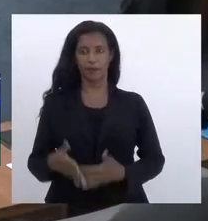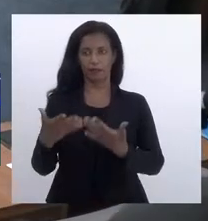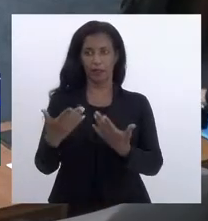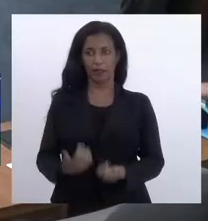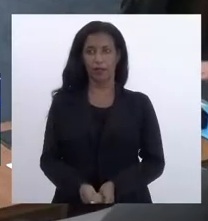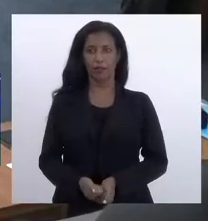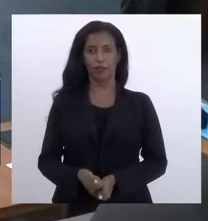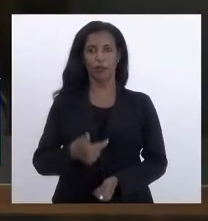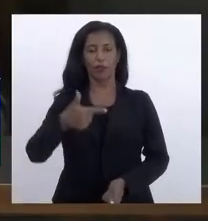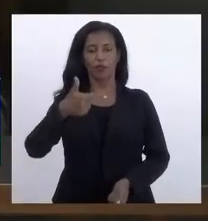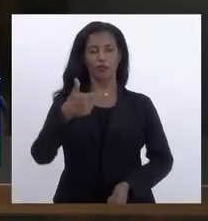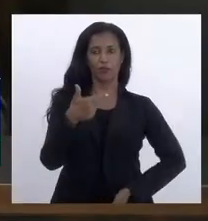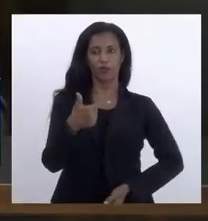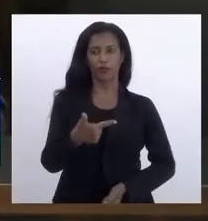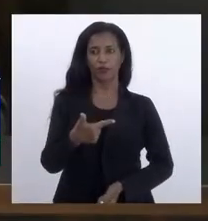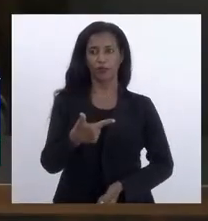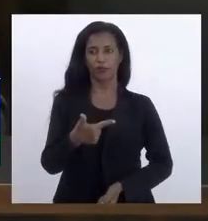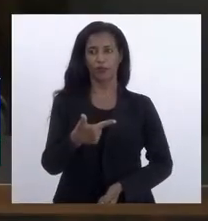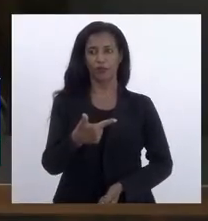ao